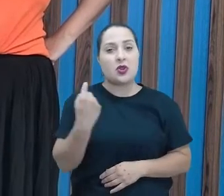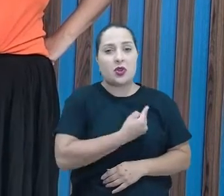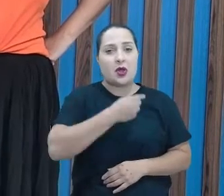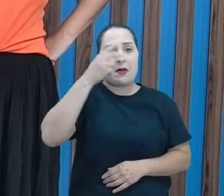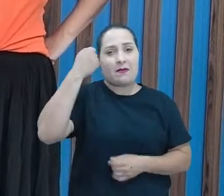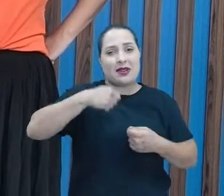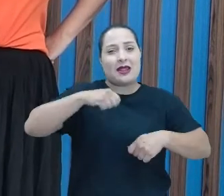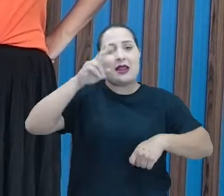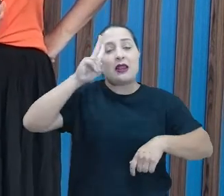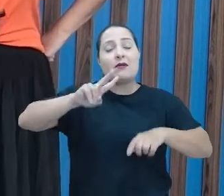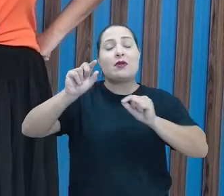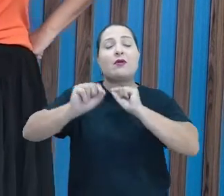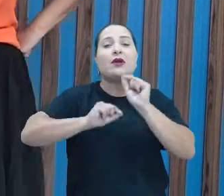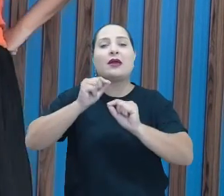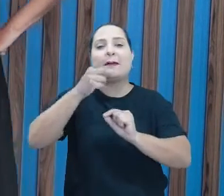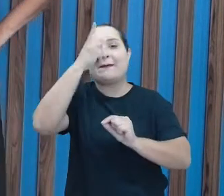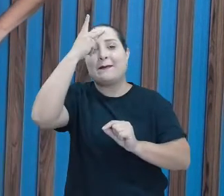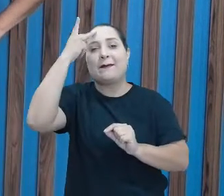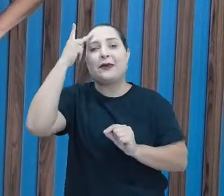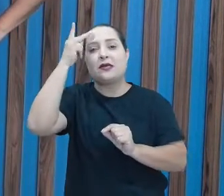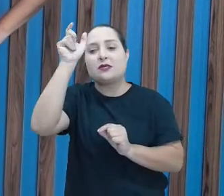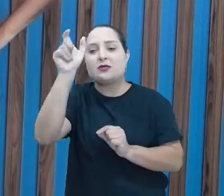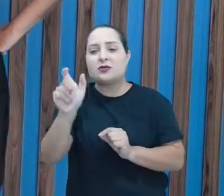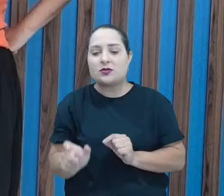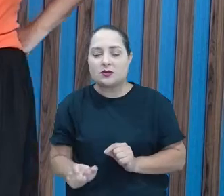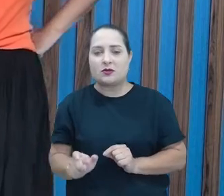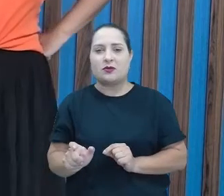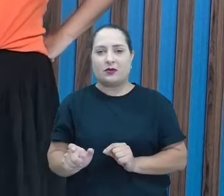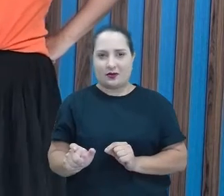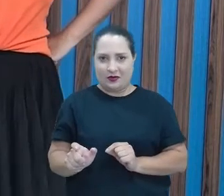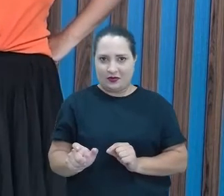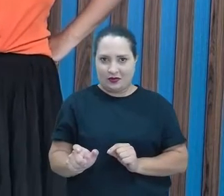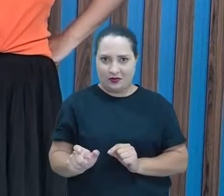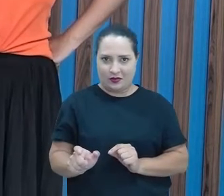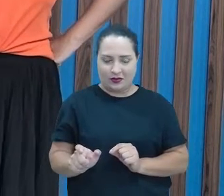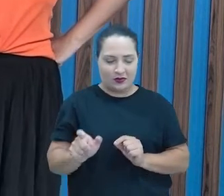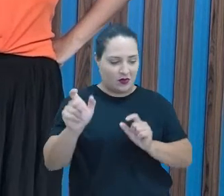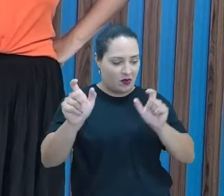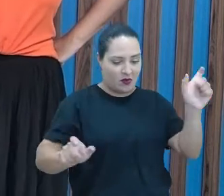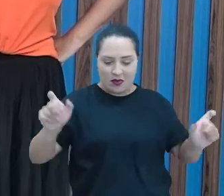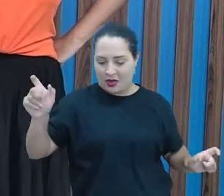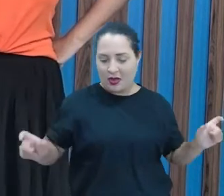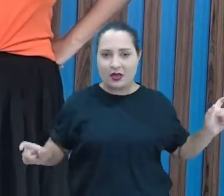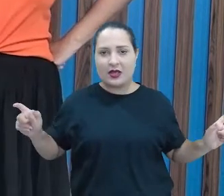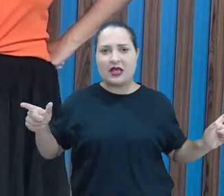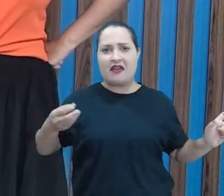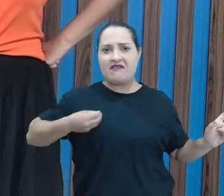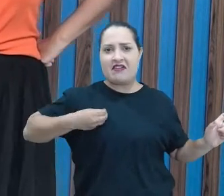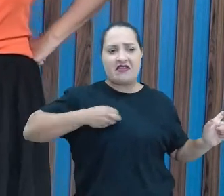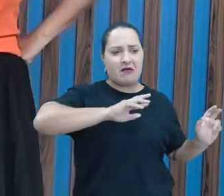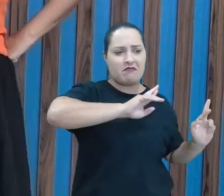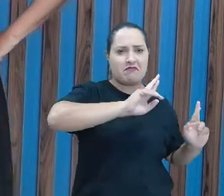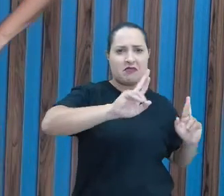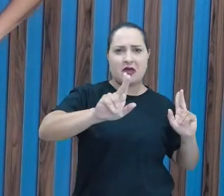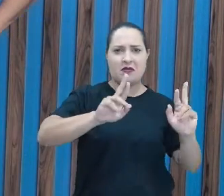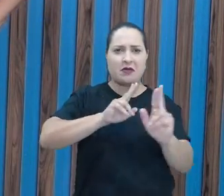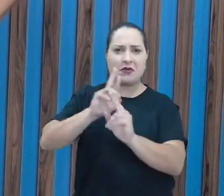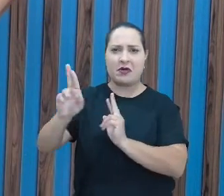indivíduos, eles são contingentes, né? Eles são específicos. As vivências são